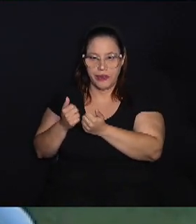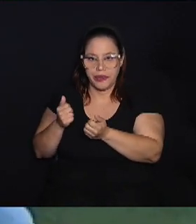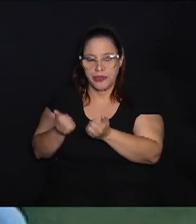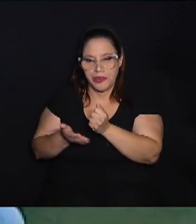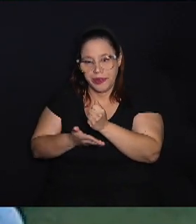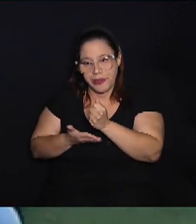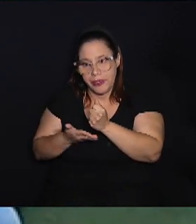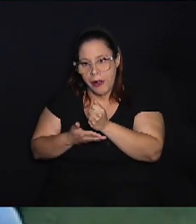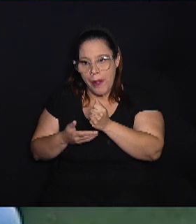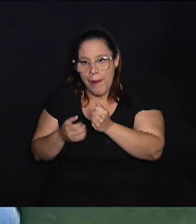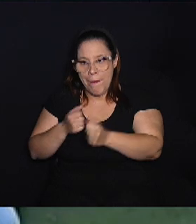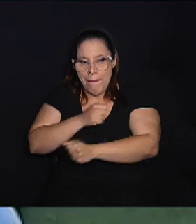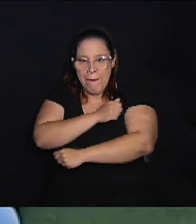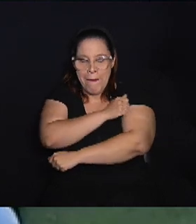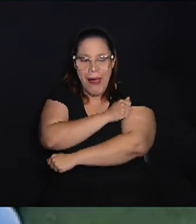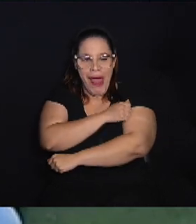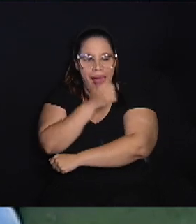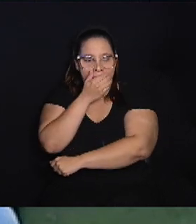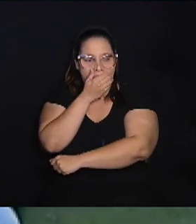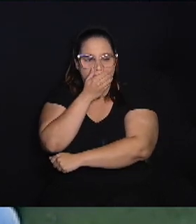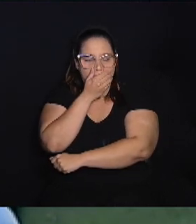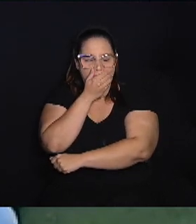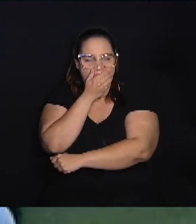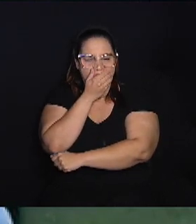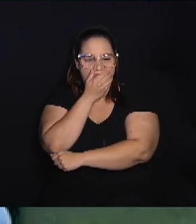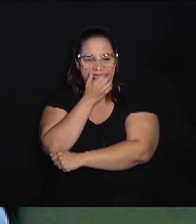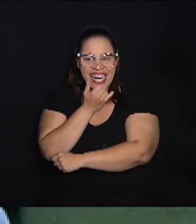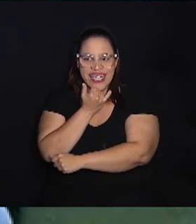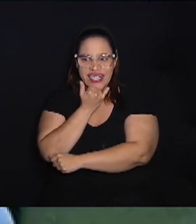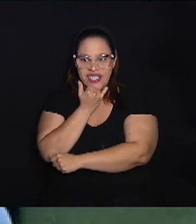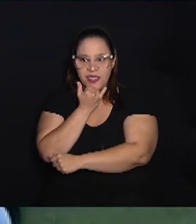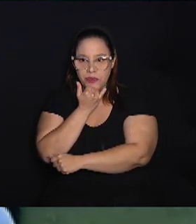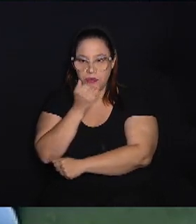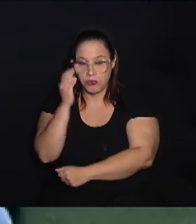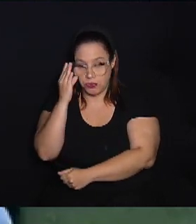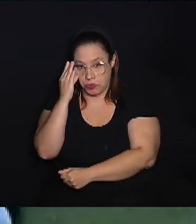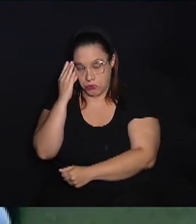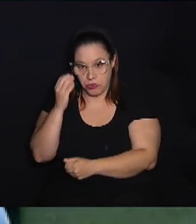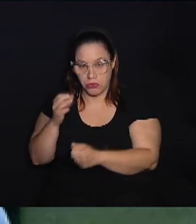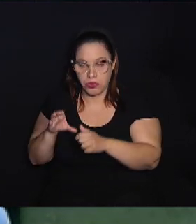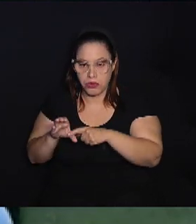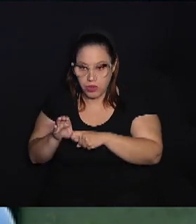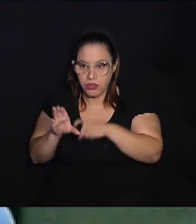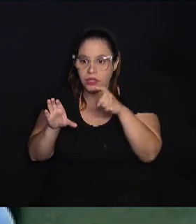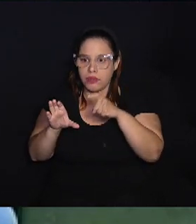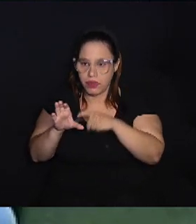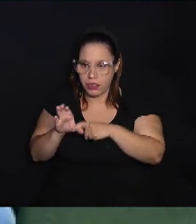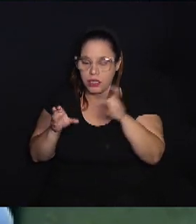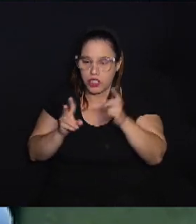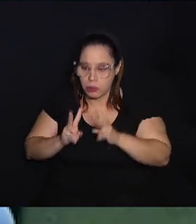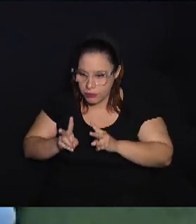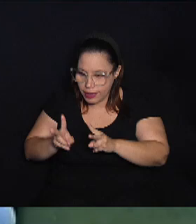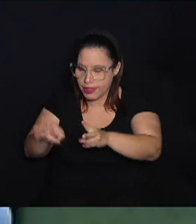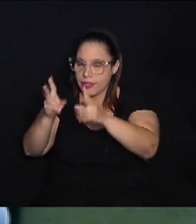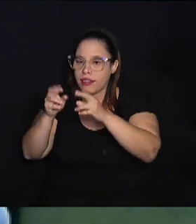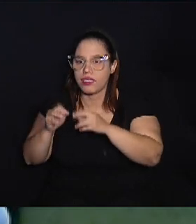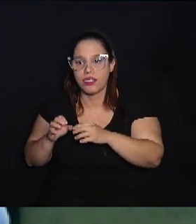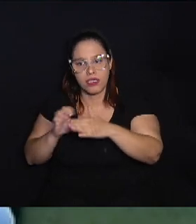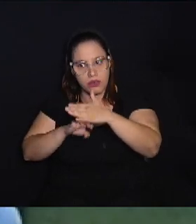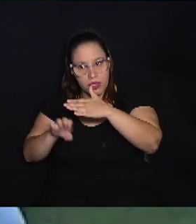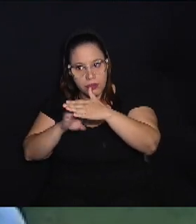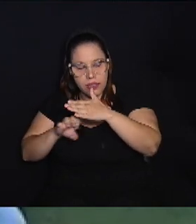escolaridade, então eles ficam dependentes. E a nossa ideia é que eles sejam cada vez mais independentes para que toquem o negócio deles e, de fato, seja